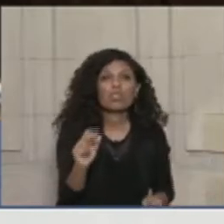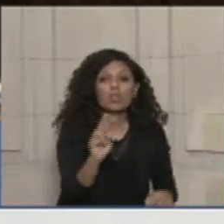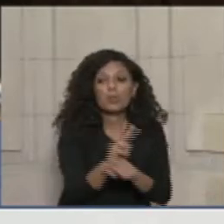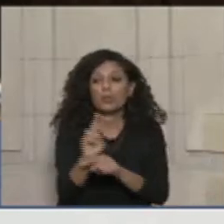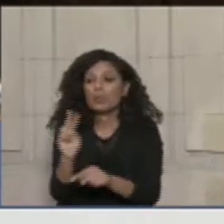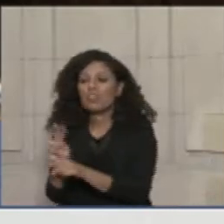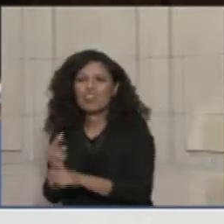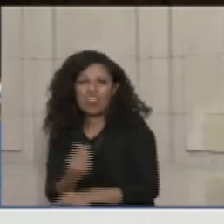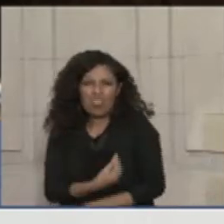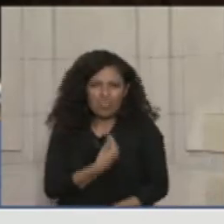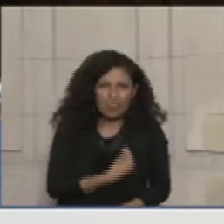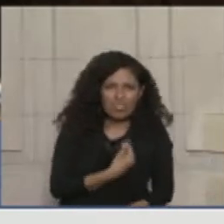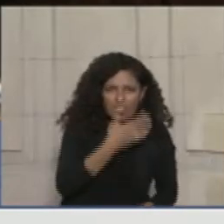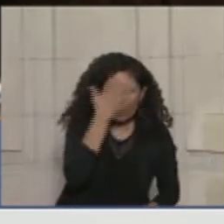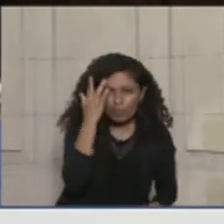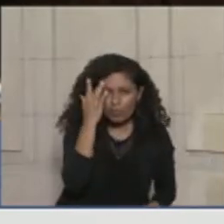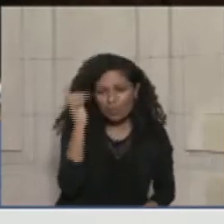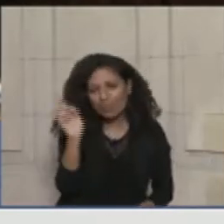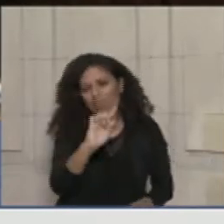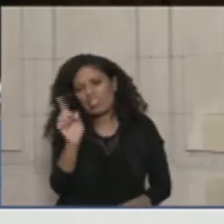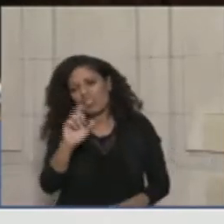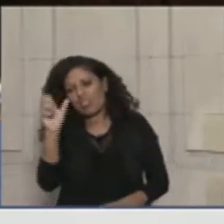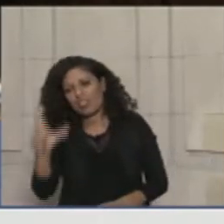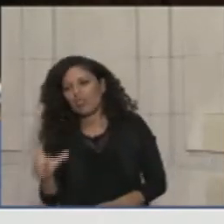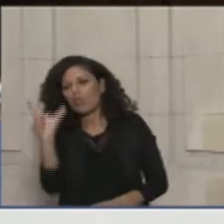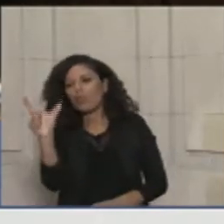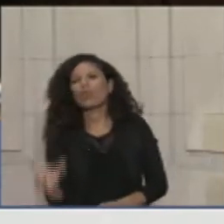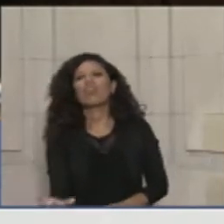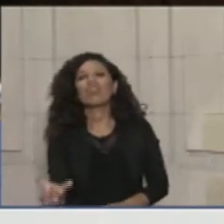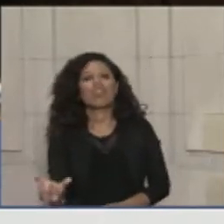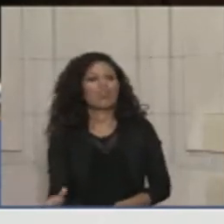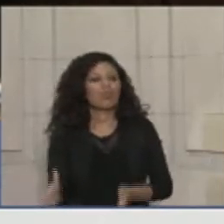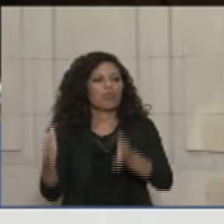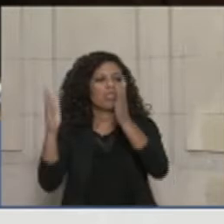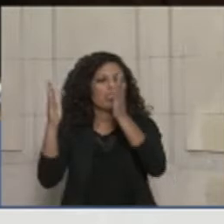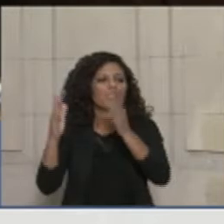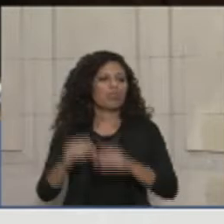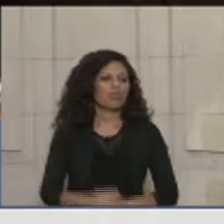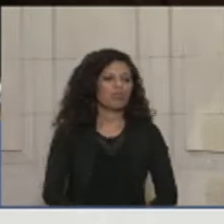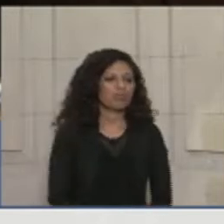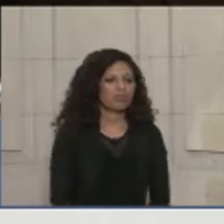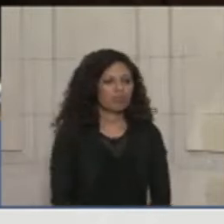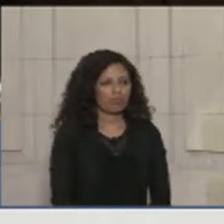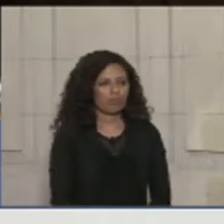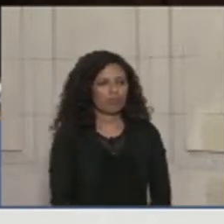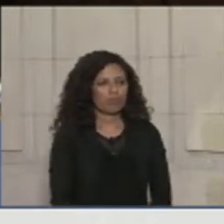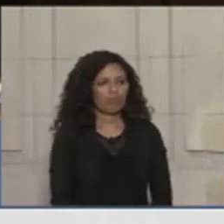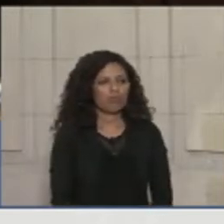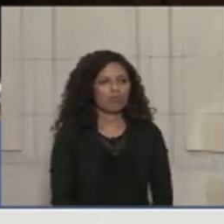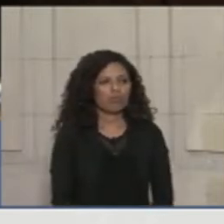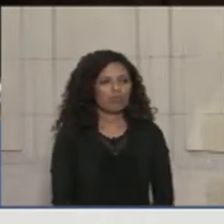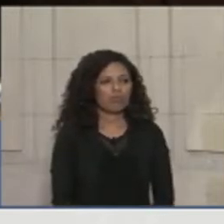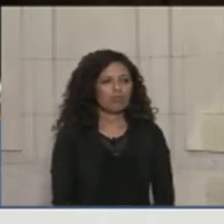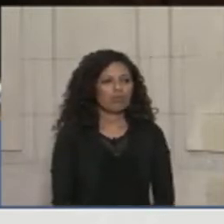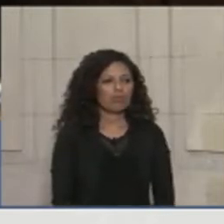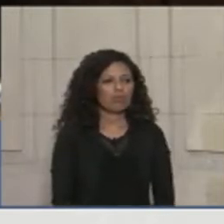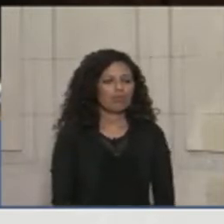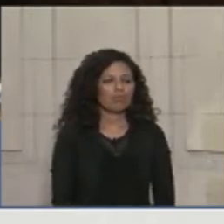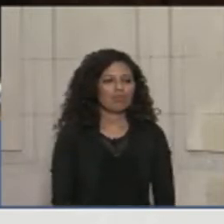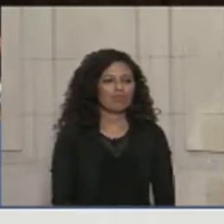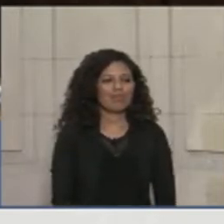é a vida dessas pessoas, mas o patrimônio. Sim, senhor presidente. Tempo? Não acendeu aqui